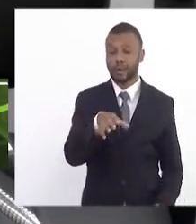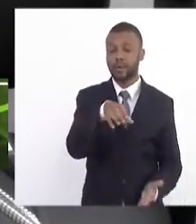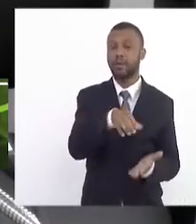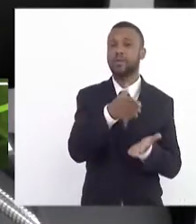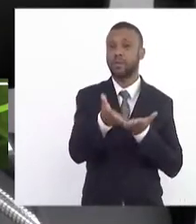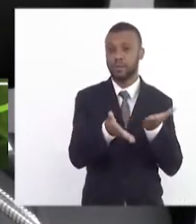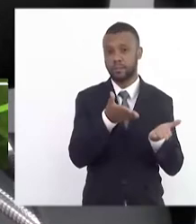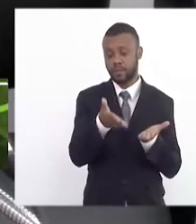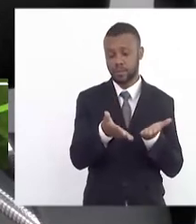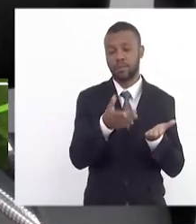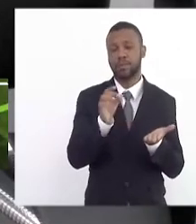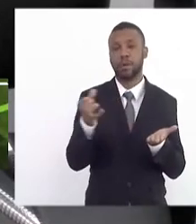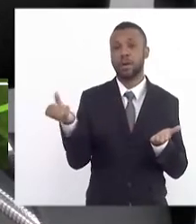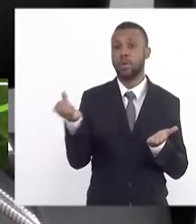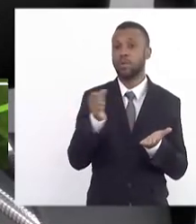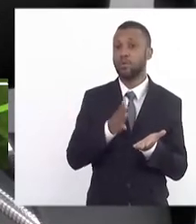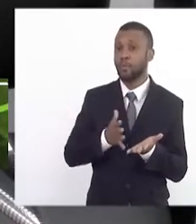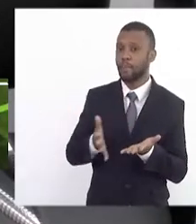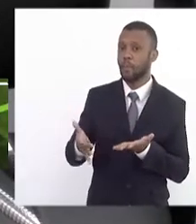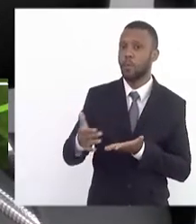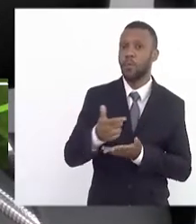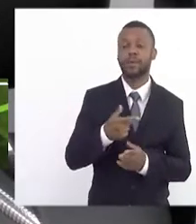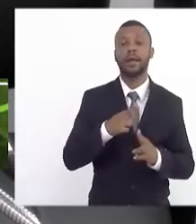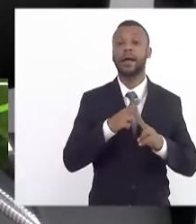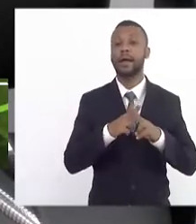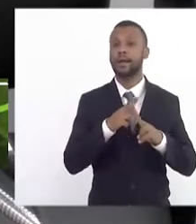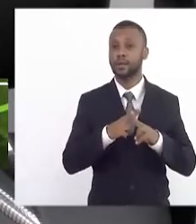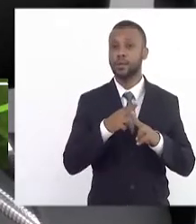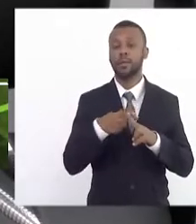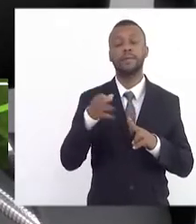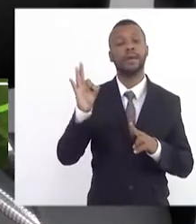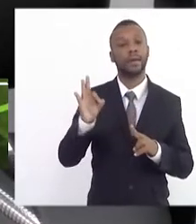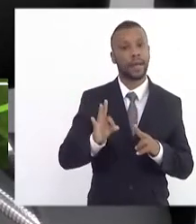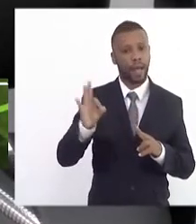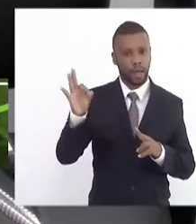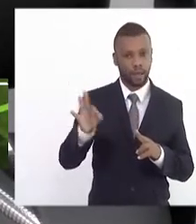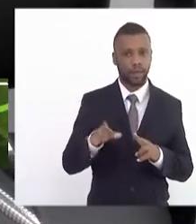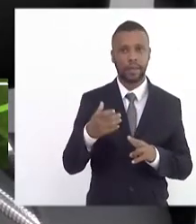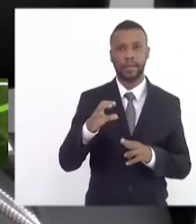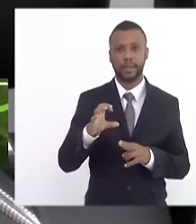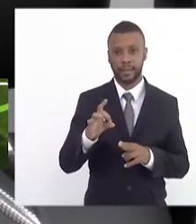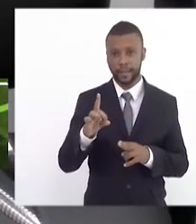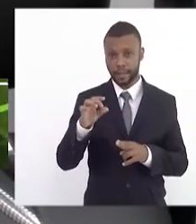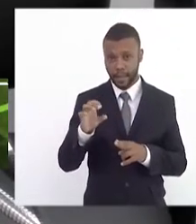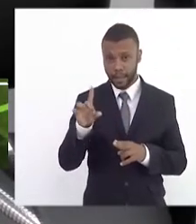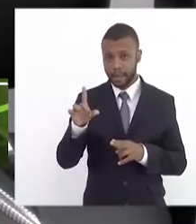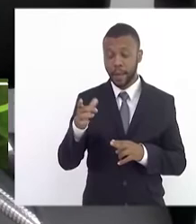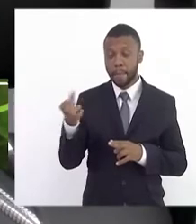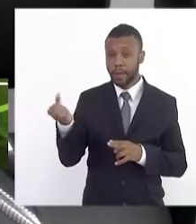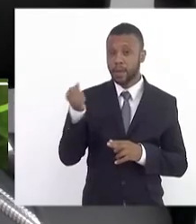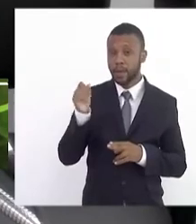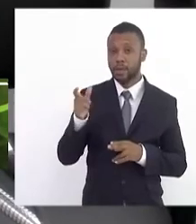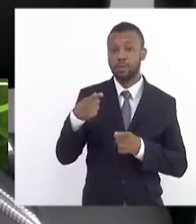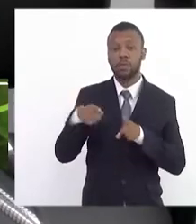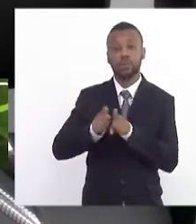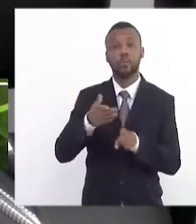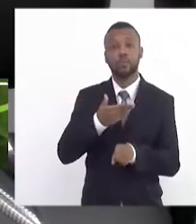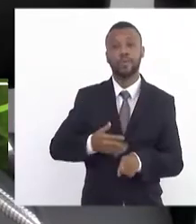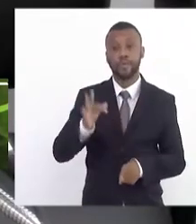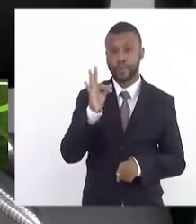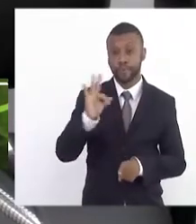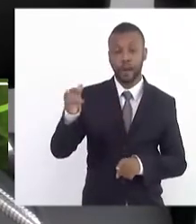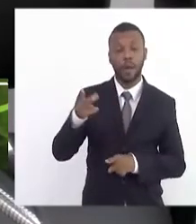de Caixa Econômica, linha de crédito que a SEDAI está pegando com o governo federal, com a Caixa Econômica. É um